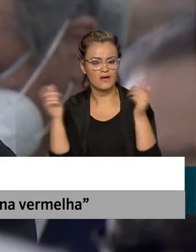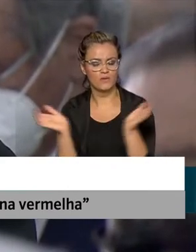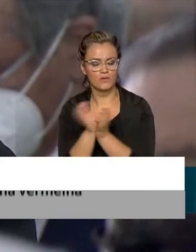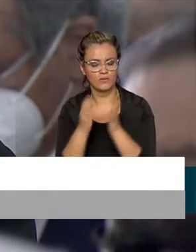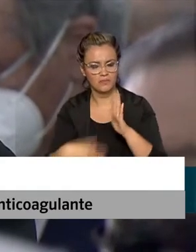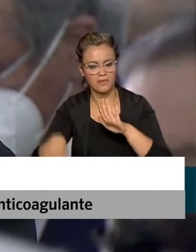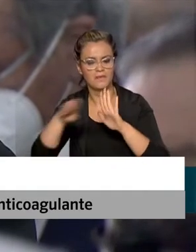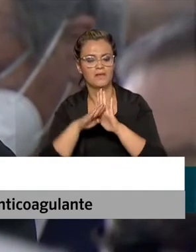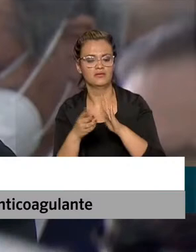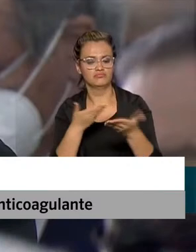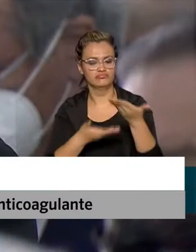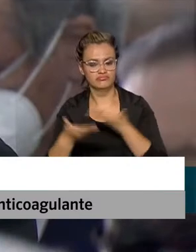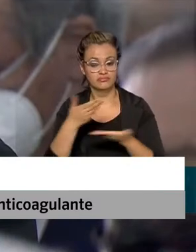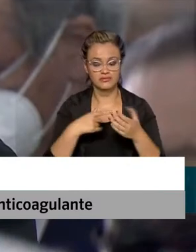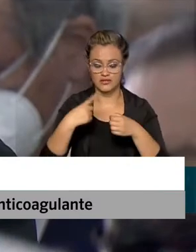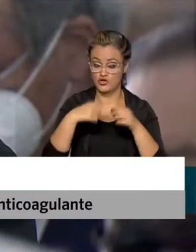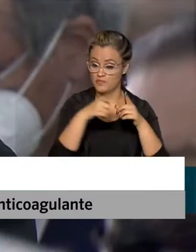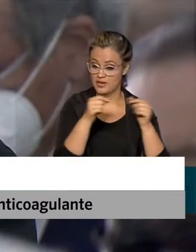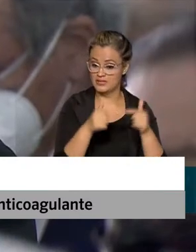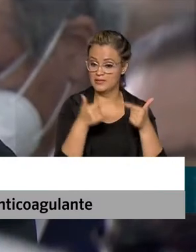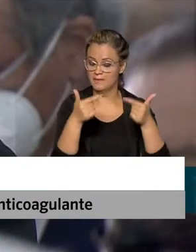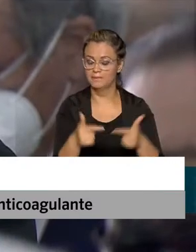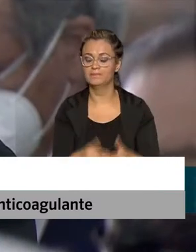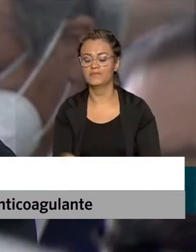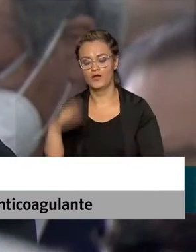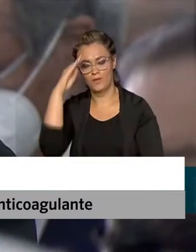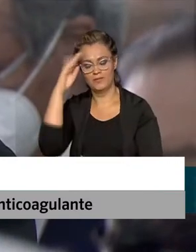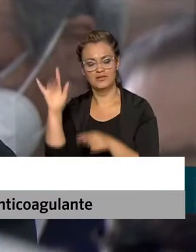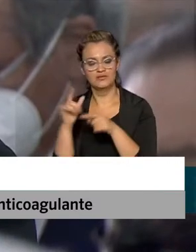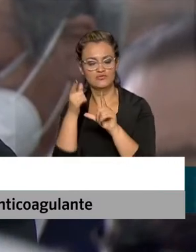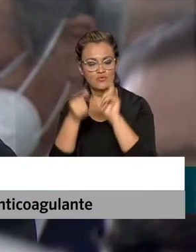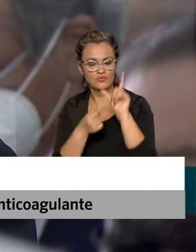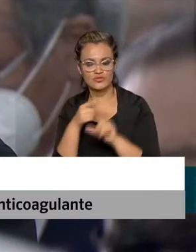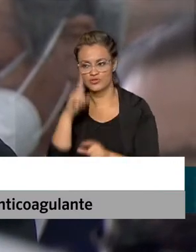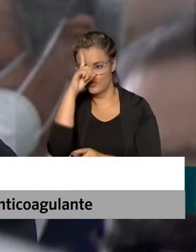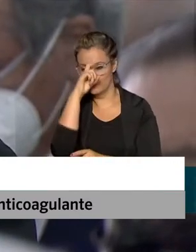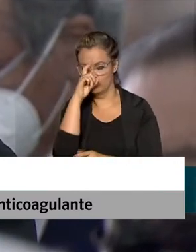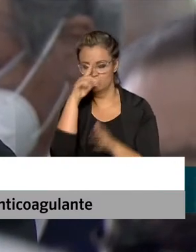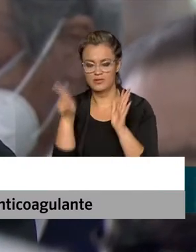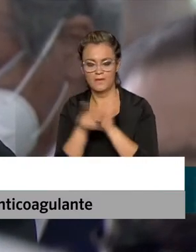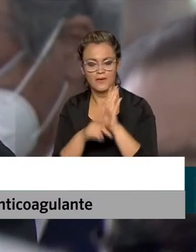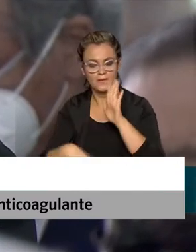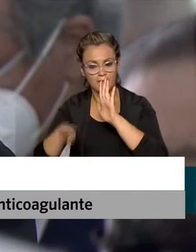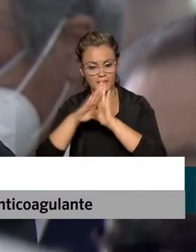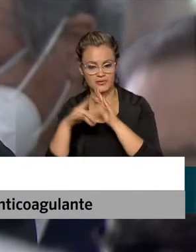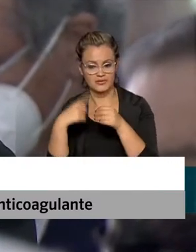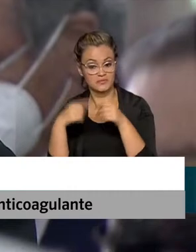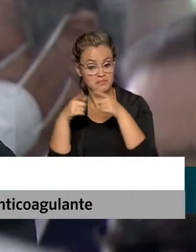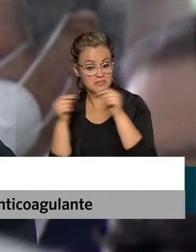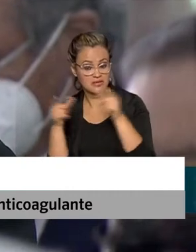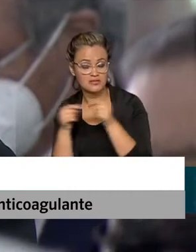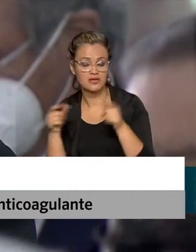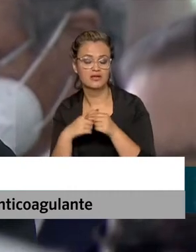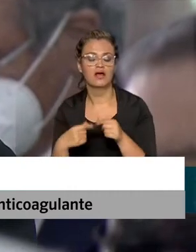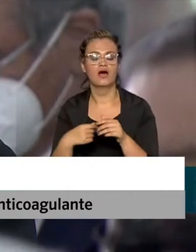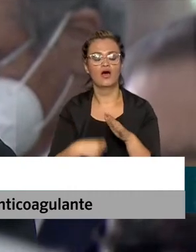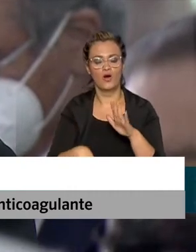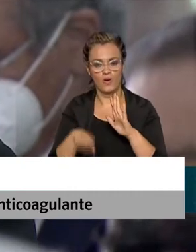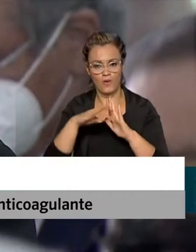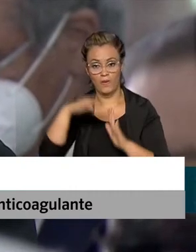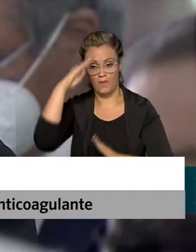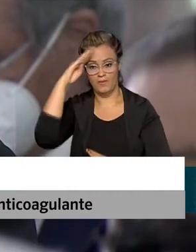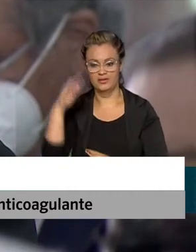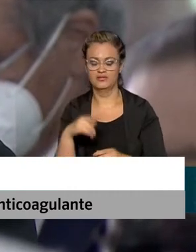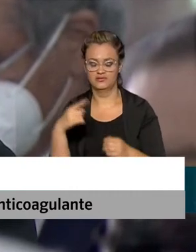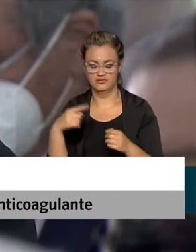Forças Armadas, em Brasília, comandante logístico do Hospital das Forças Armadas, em Brasília, comandante militar do